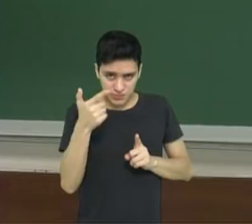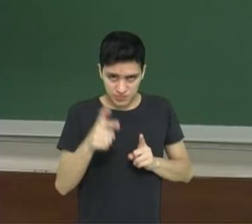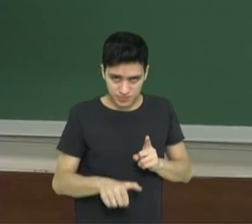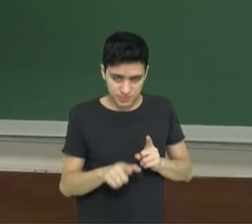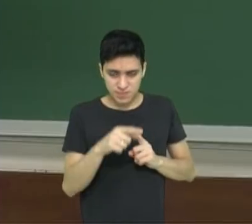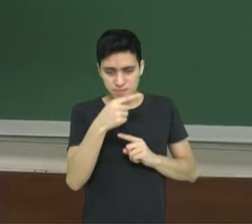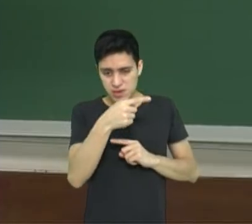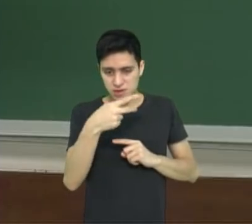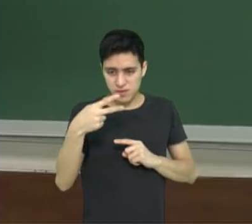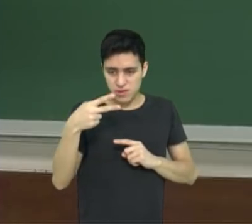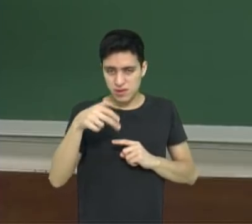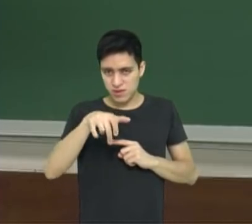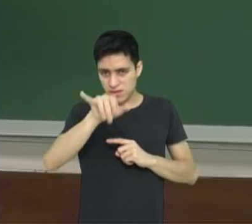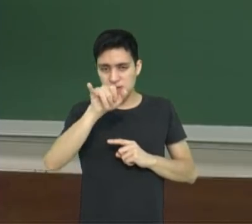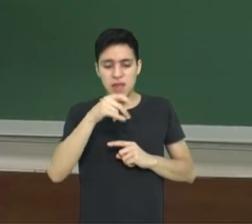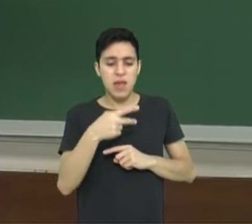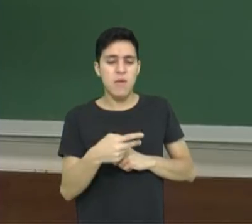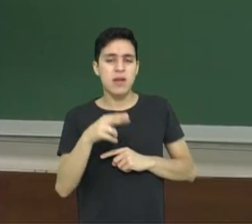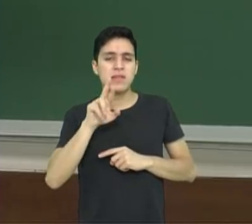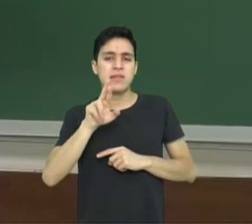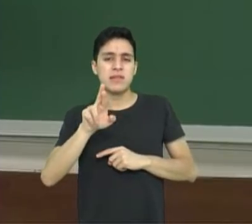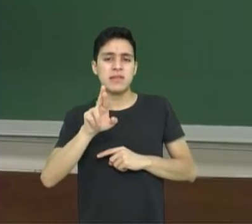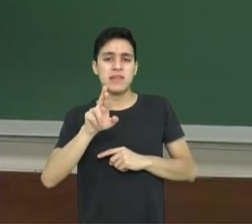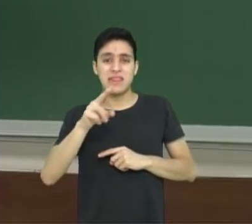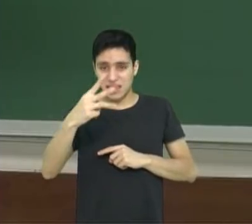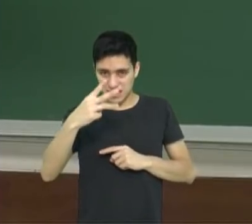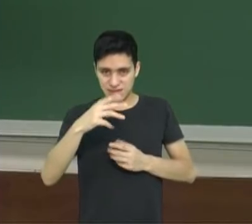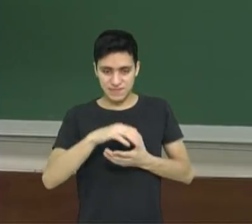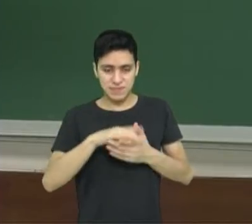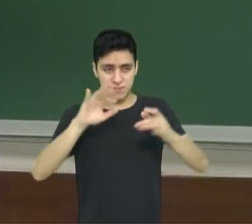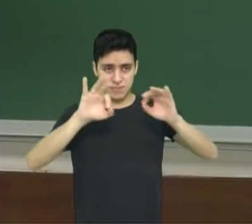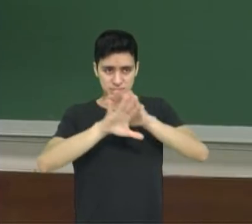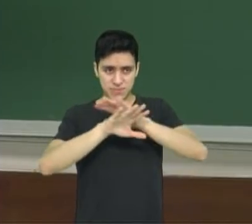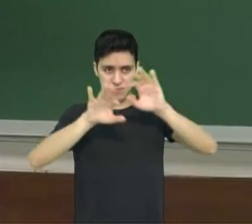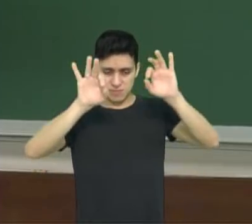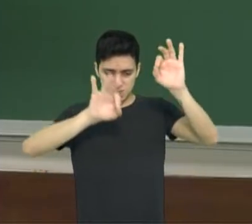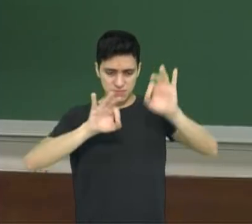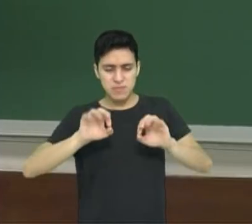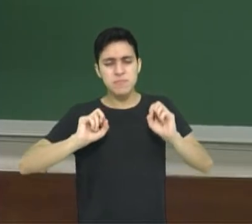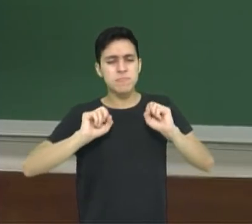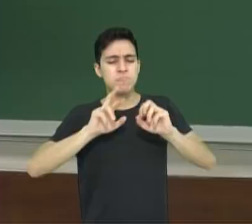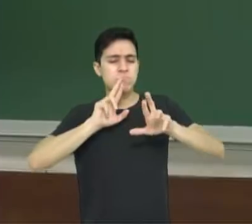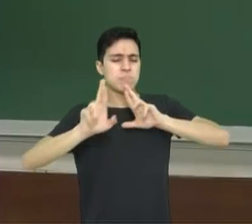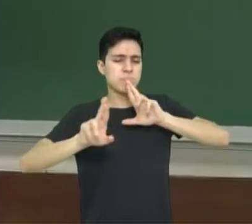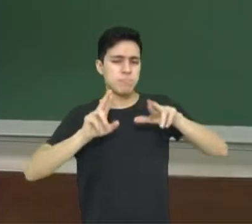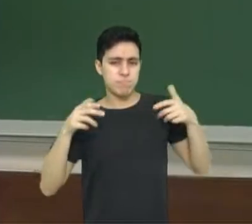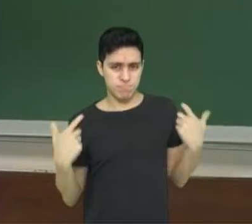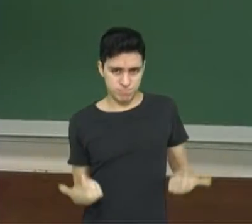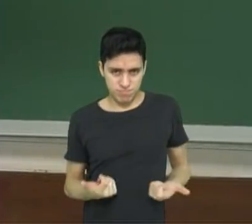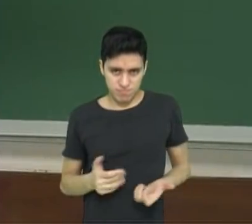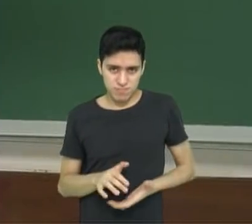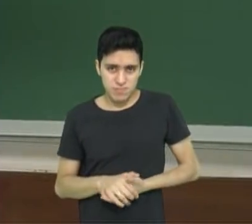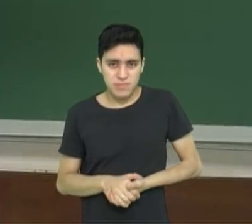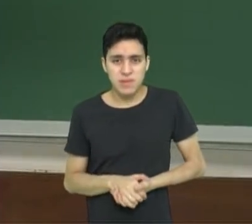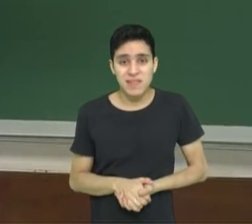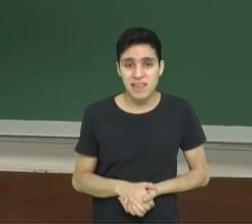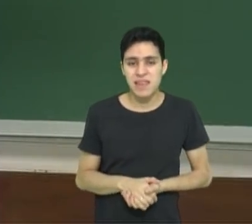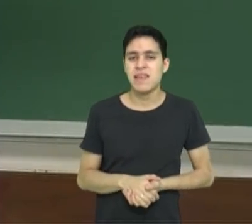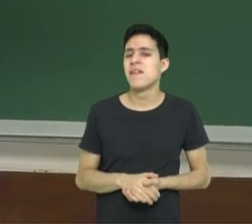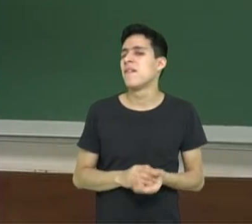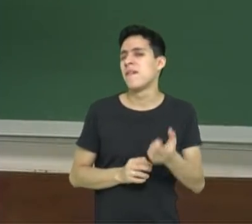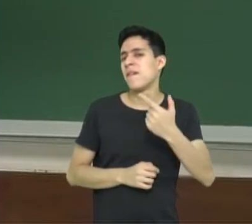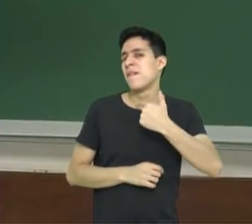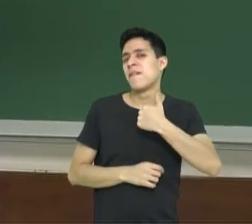menos 2y, é igual a 3. Sistema montado, eu posso resolver. Vocês viram que eu não